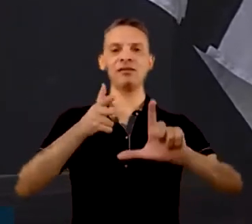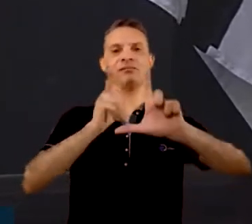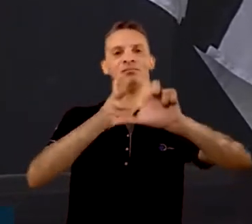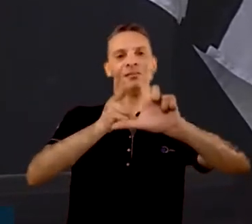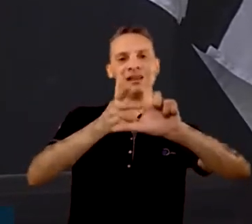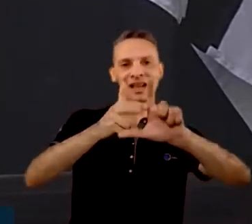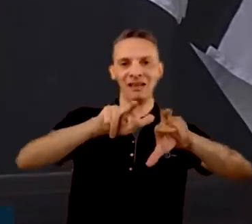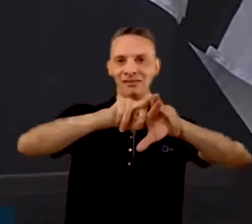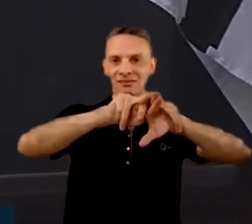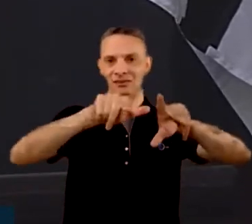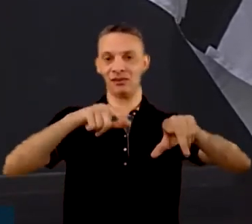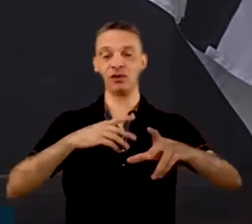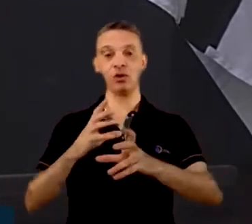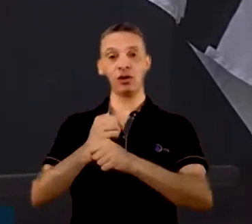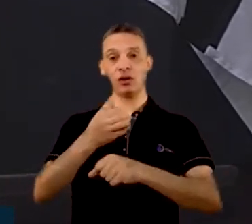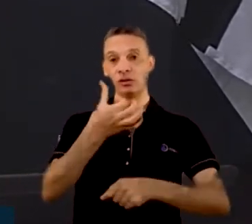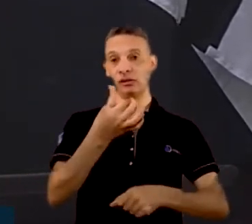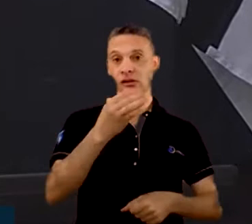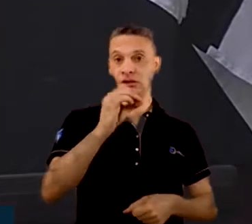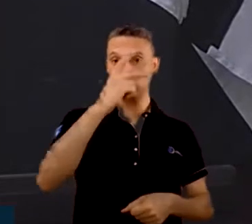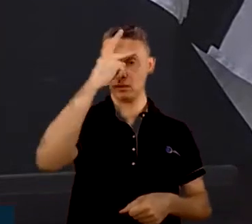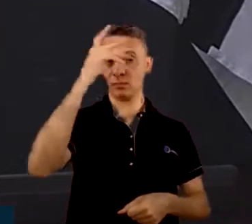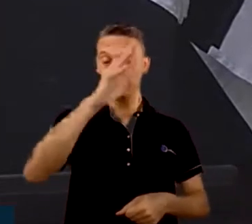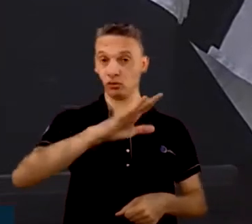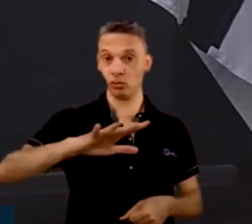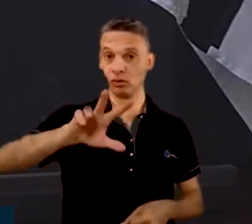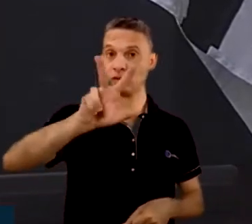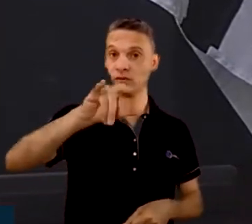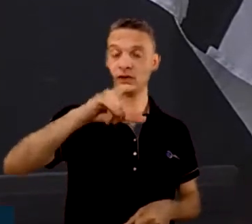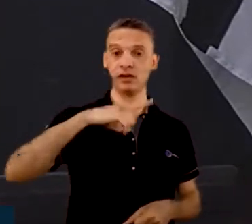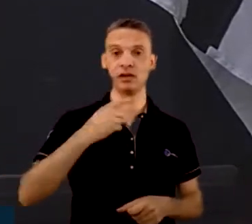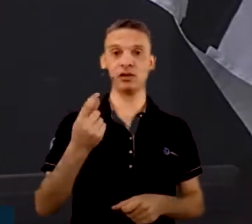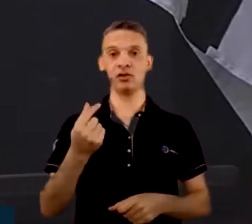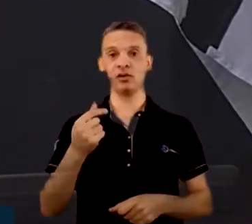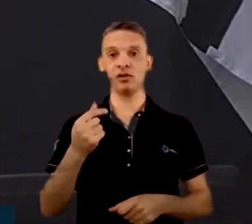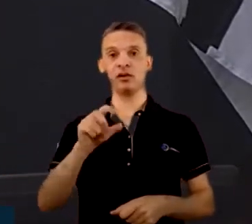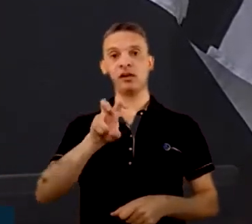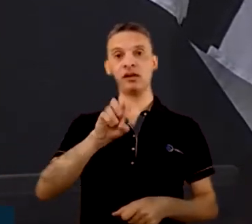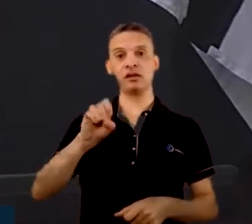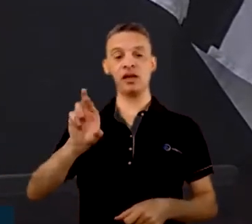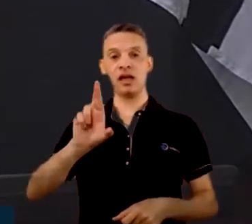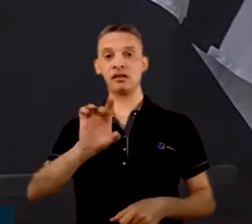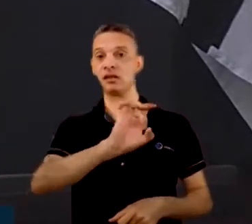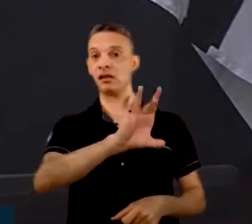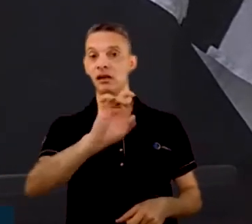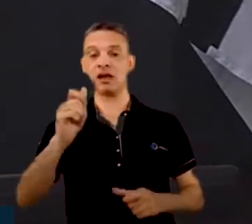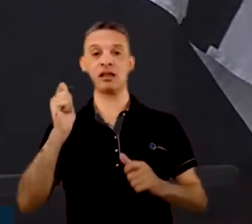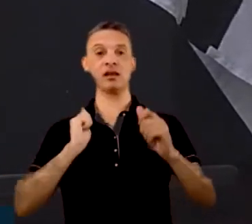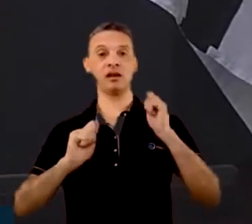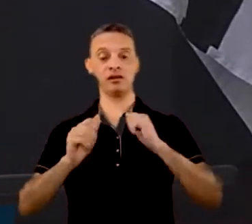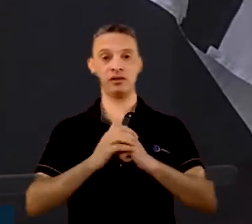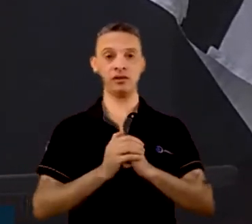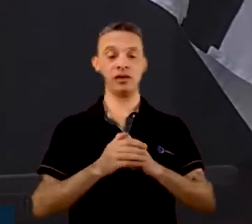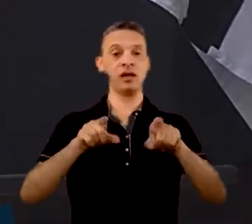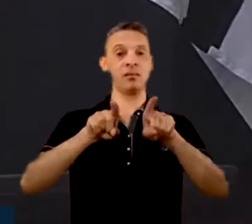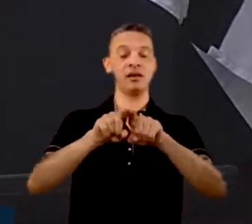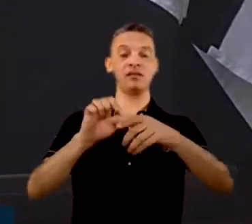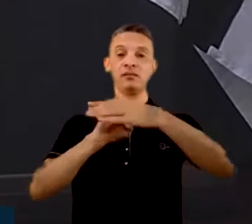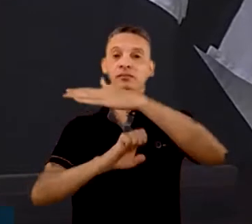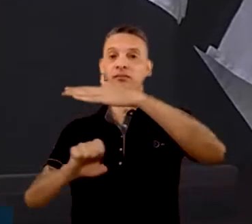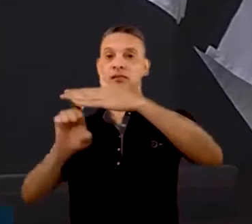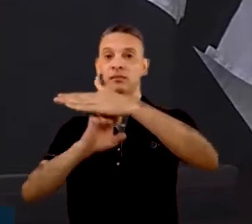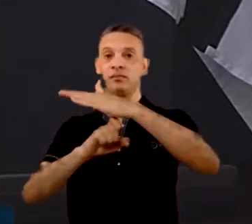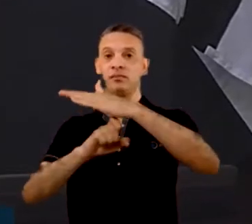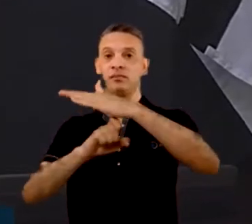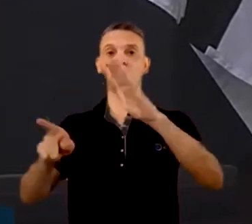são 60 artistas que serão contemplados, num valor de R$500 cada um, numa parceria de uma empresa da cidade de Bauru,